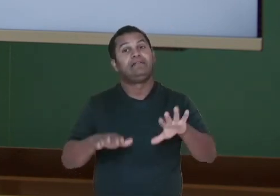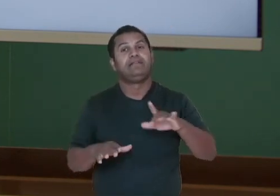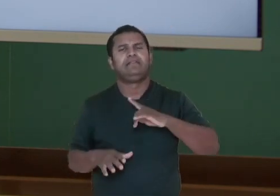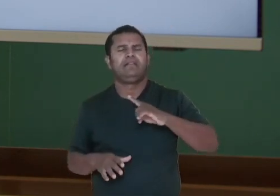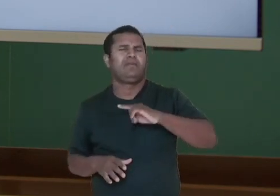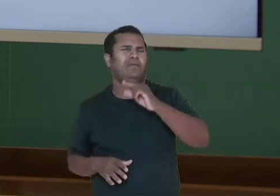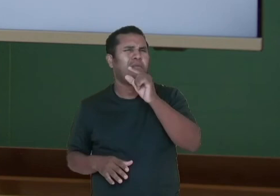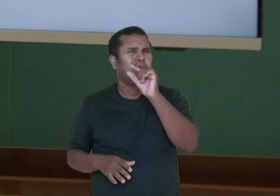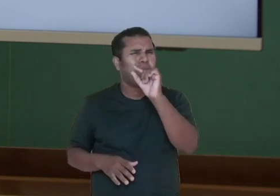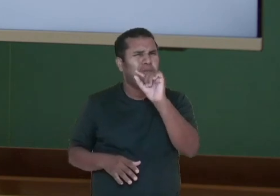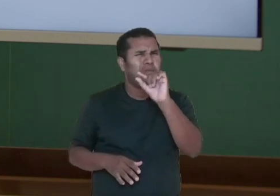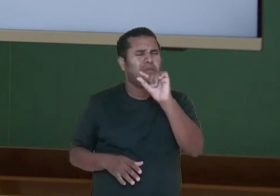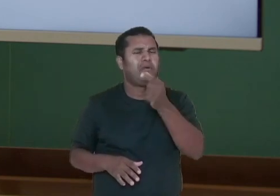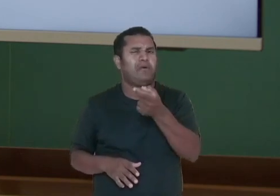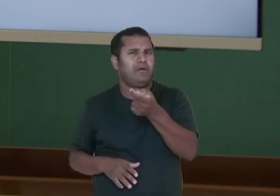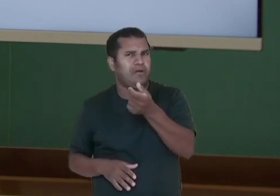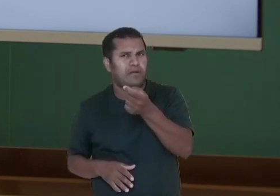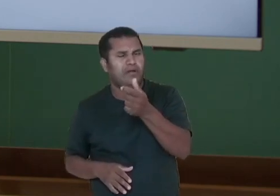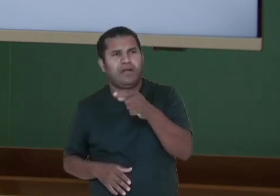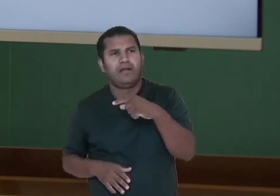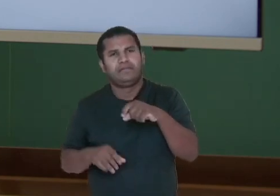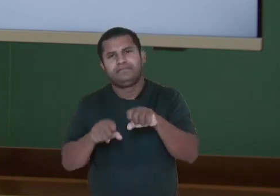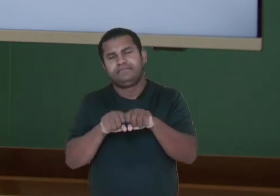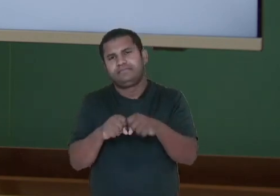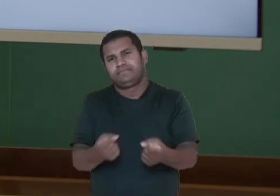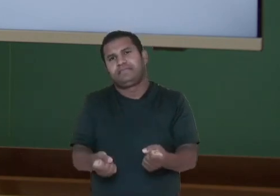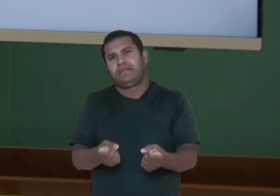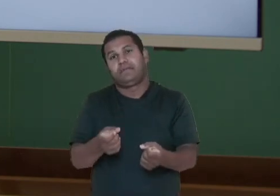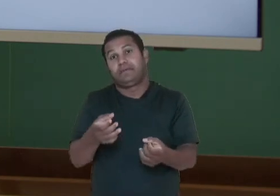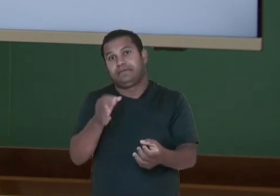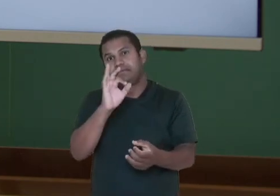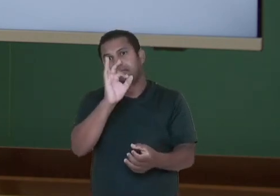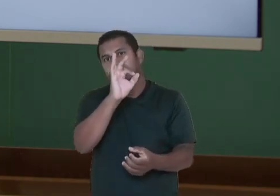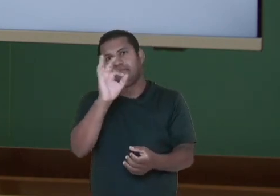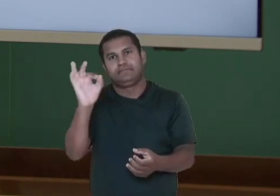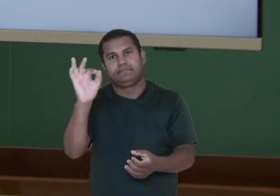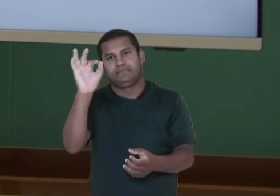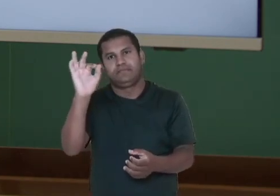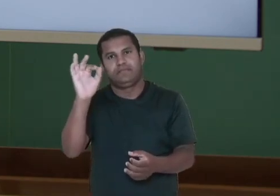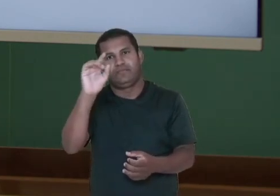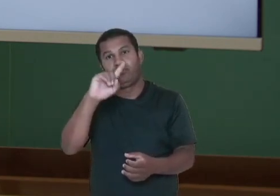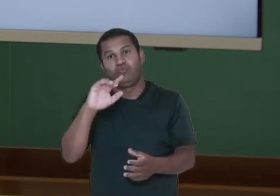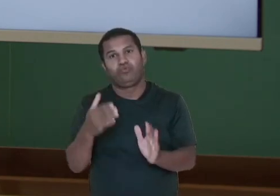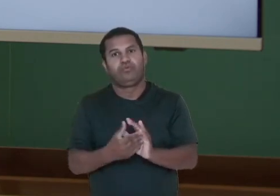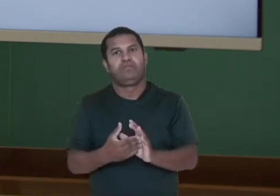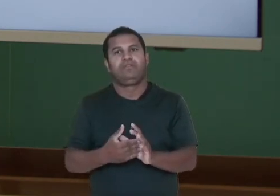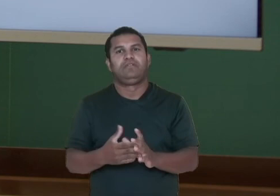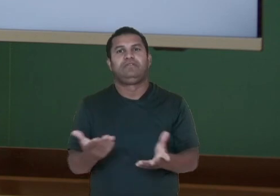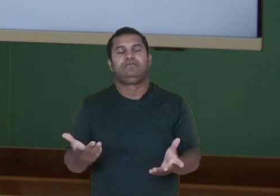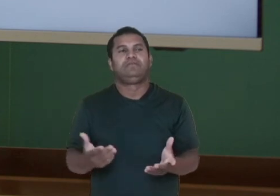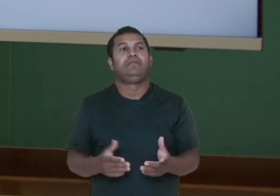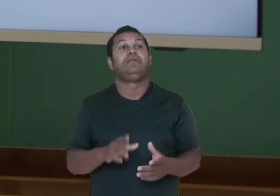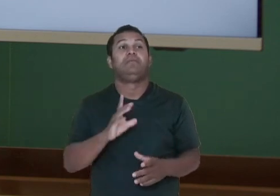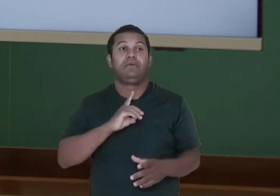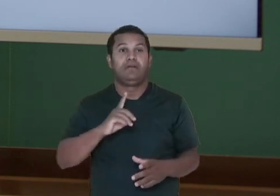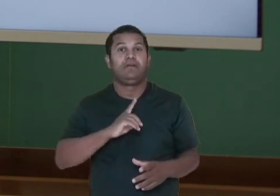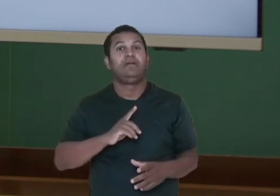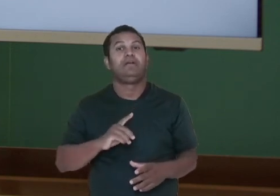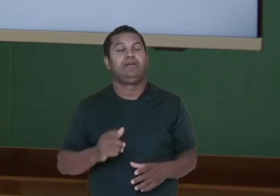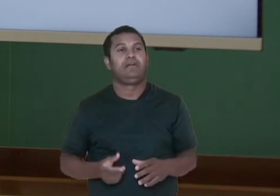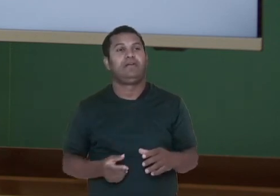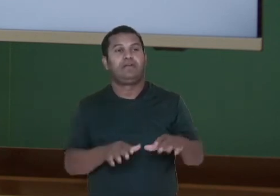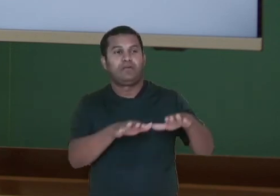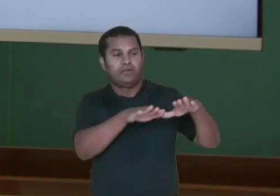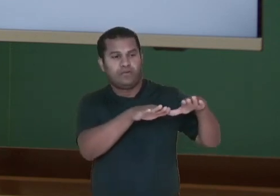reduzi-lo 100%, né? Mas o seu efeito é bastante pequeno, certo? E além disso, né, você tem a grande vantagem que